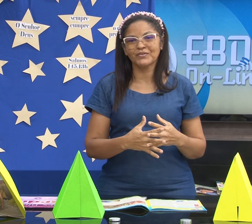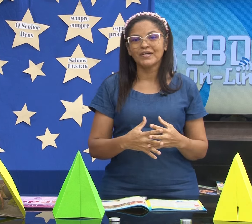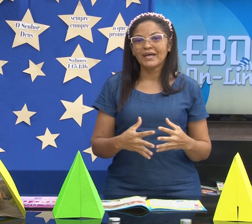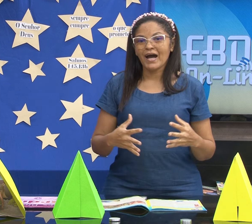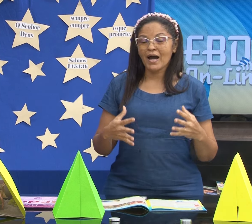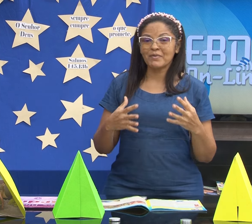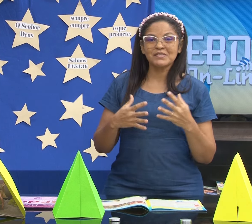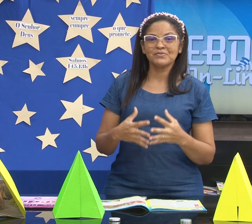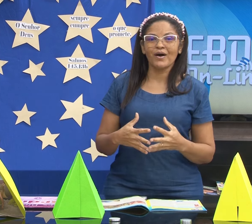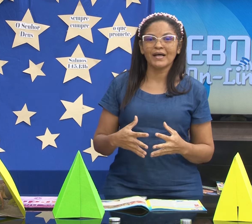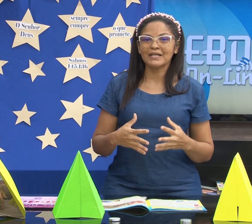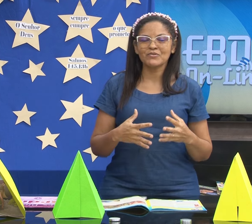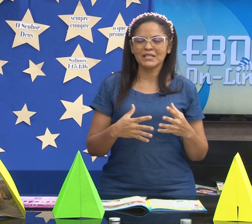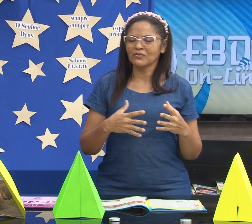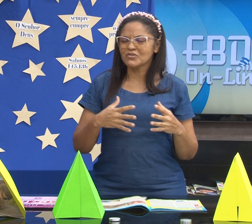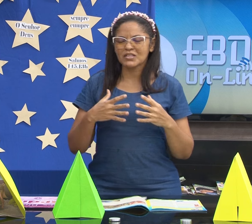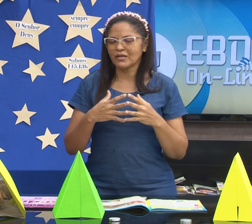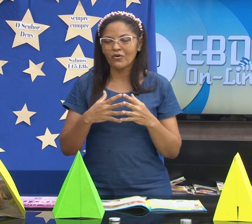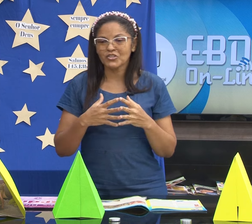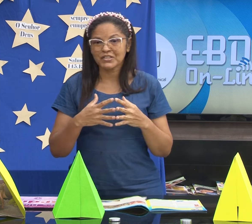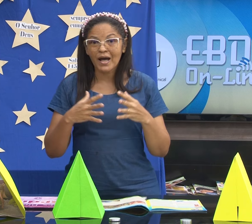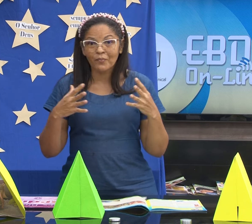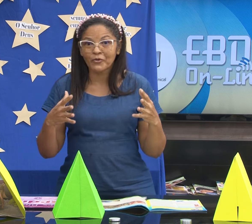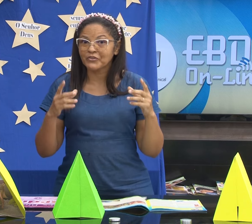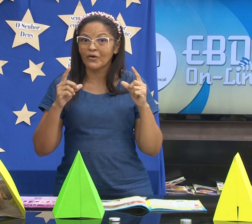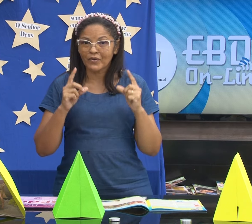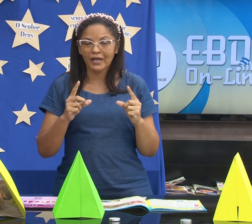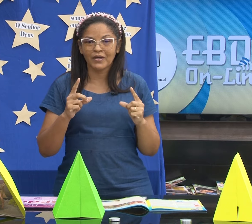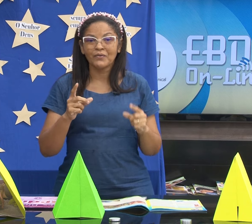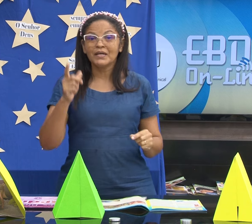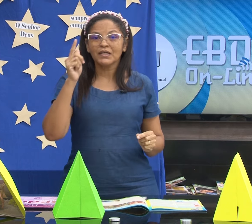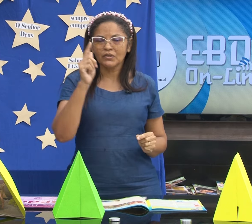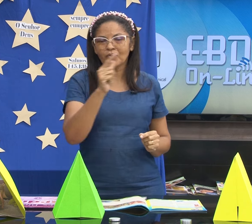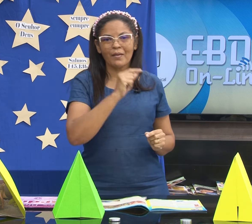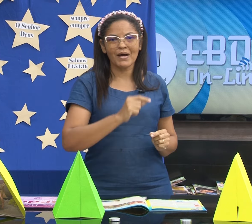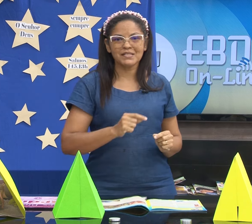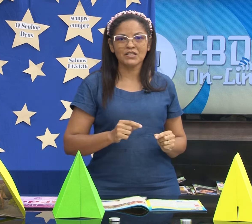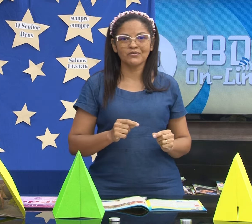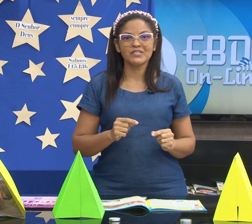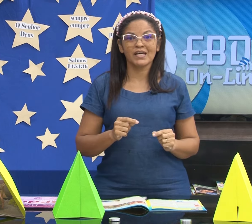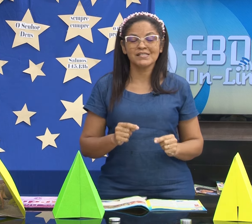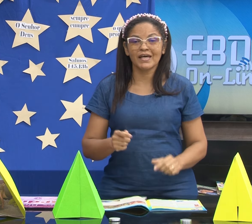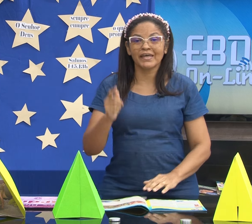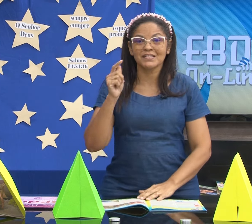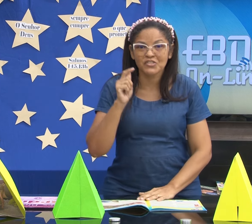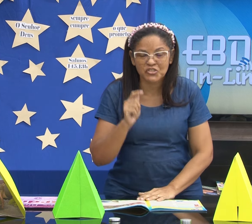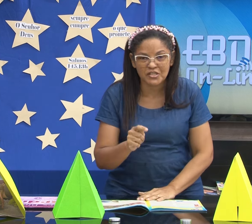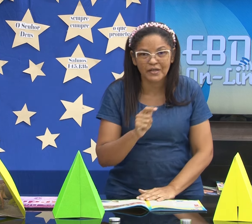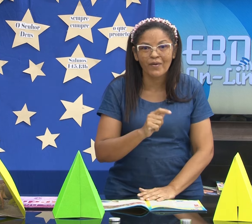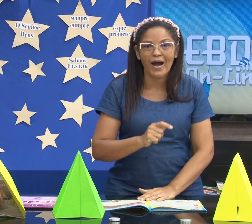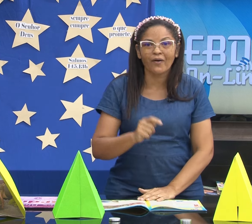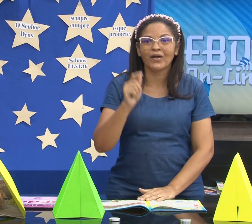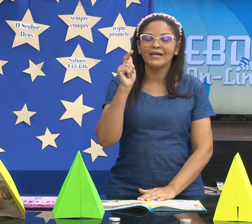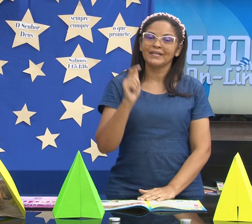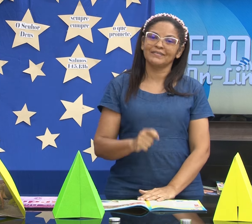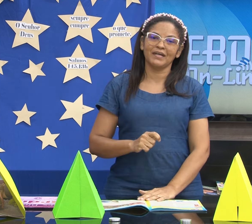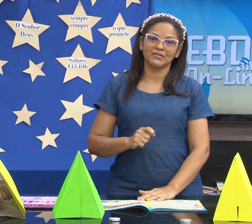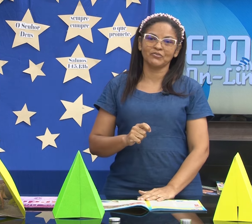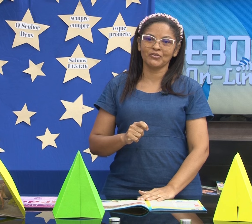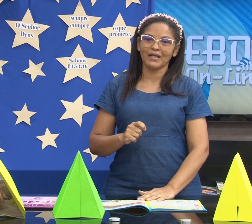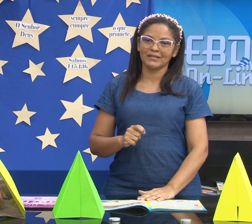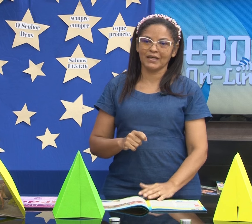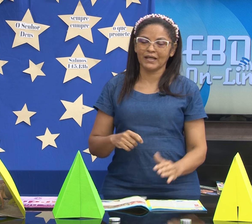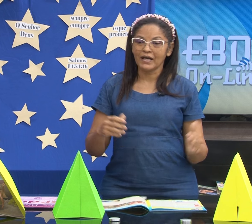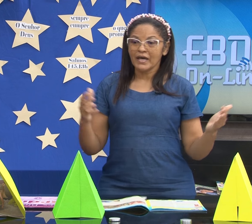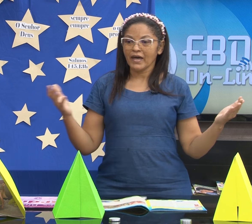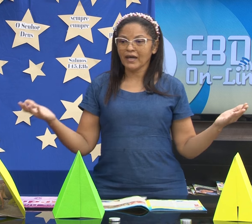muito abençoada os alunos irão gostar muito e eu creio que nunca mais eles vão esquecer que assistiram uma aula dentro